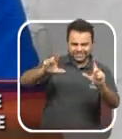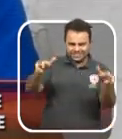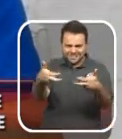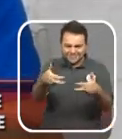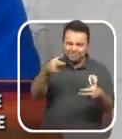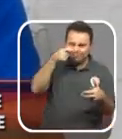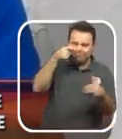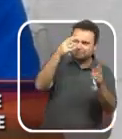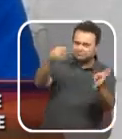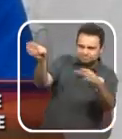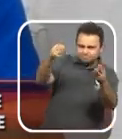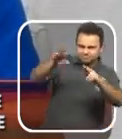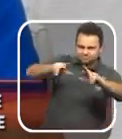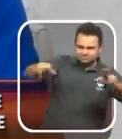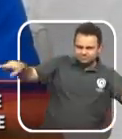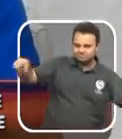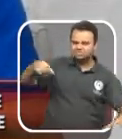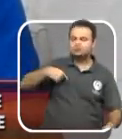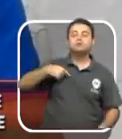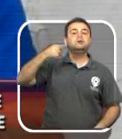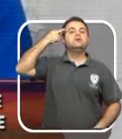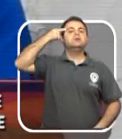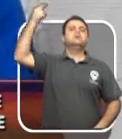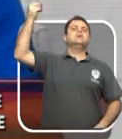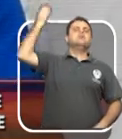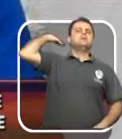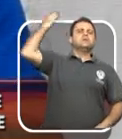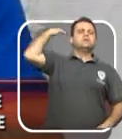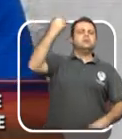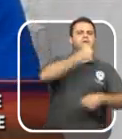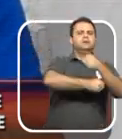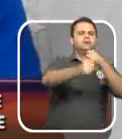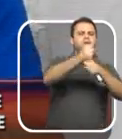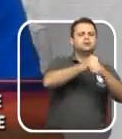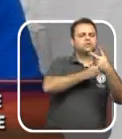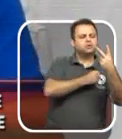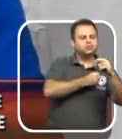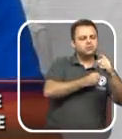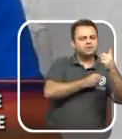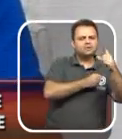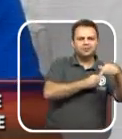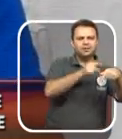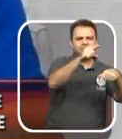que a gente dá aos trabalhadores, merece aí toda a nossa confiança. E